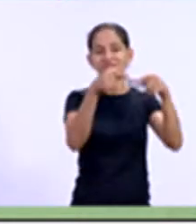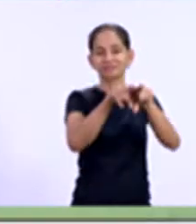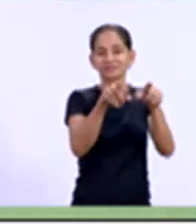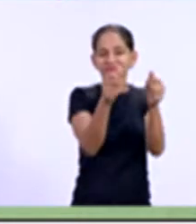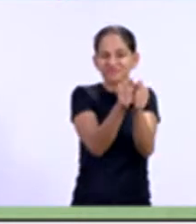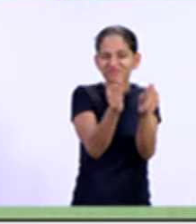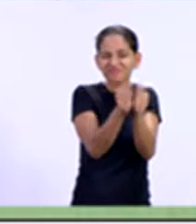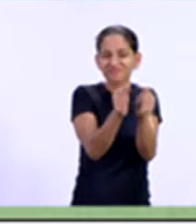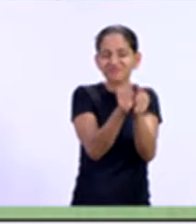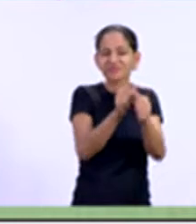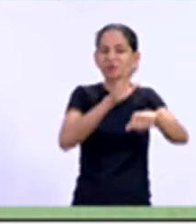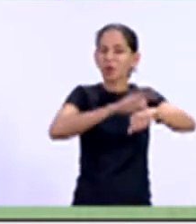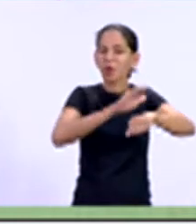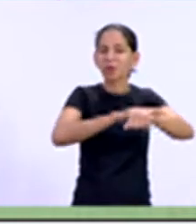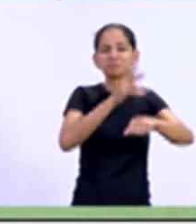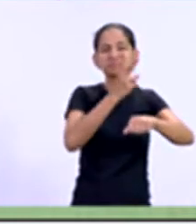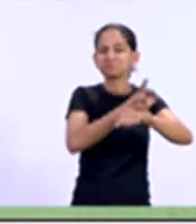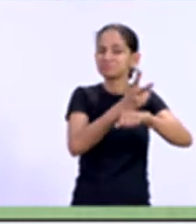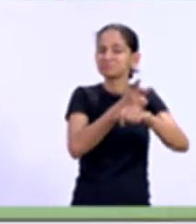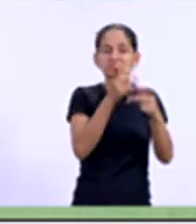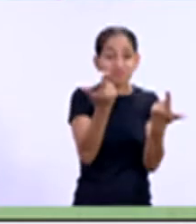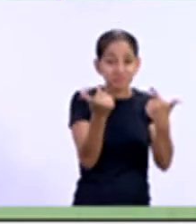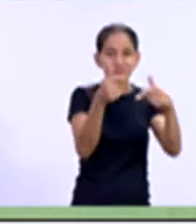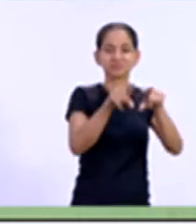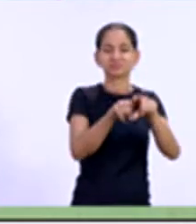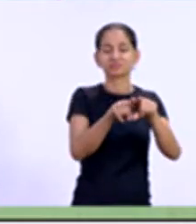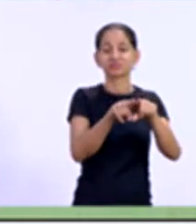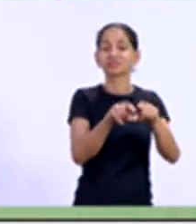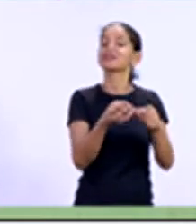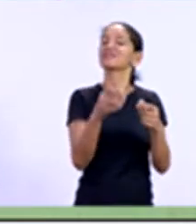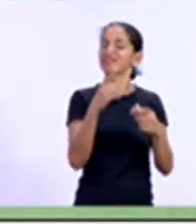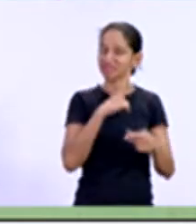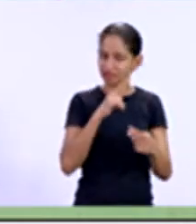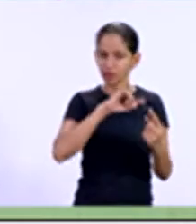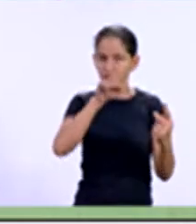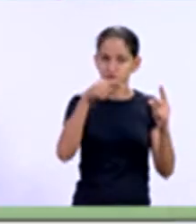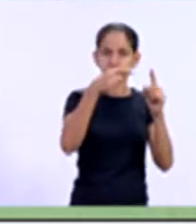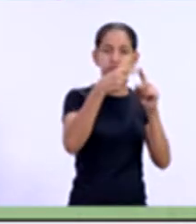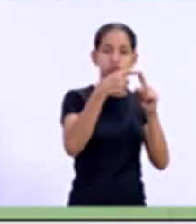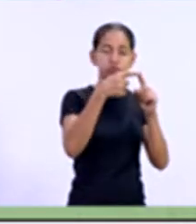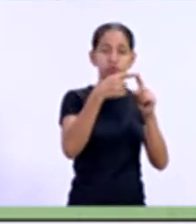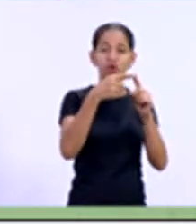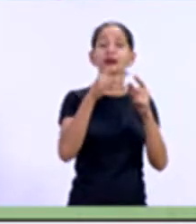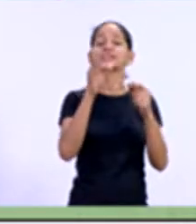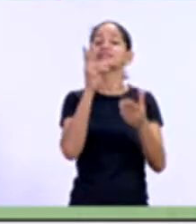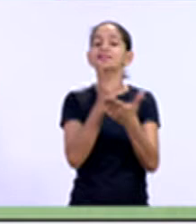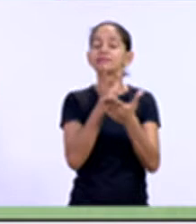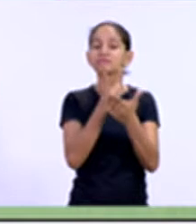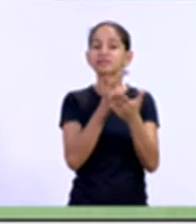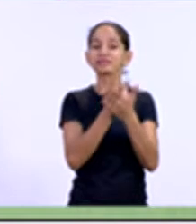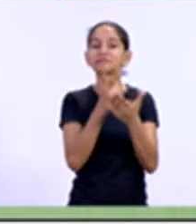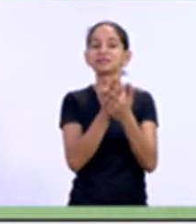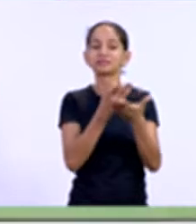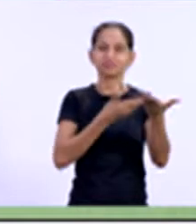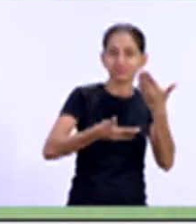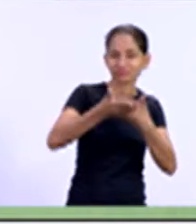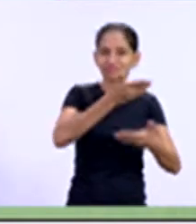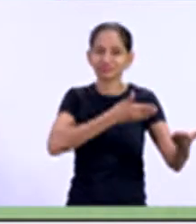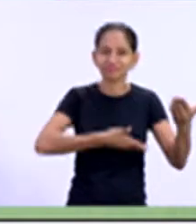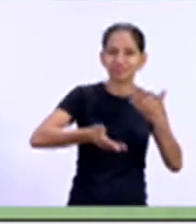de comunicação síncrona, ou seja, tem a finalidade de proporcionar maior